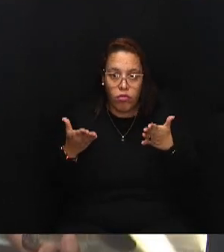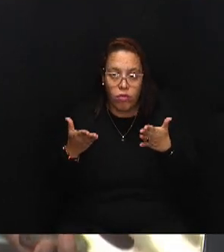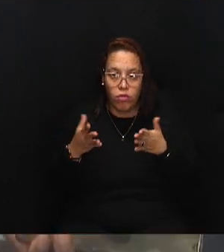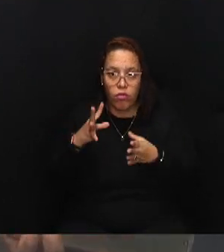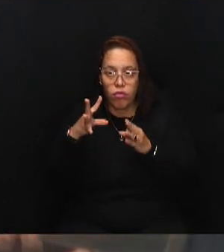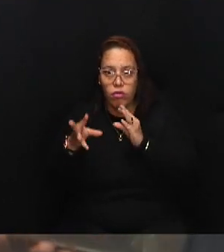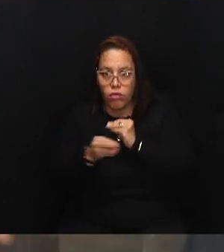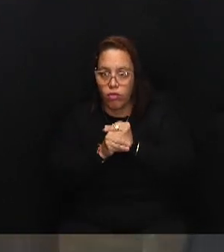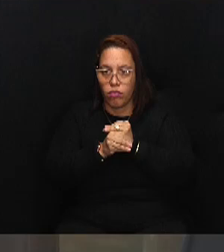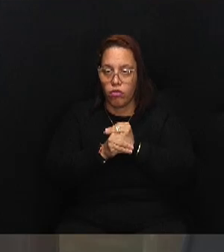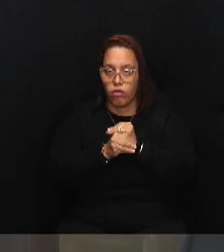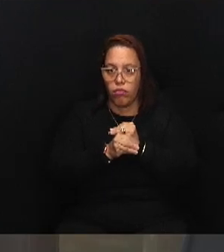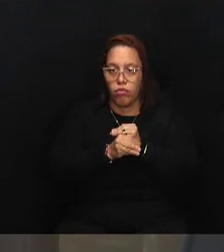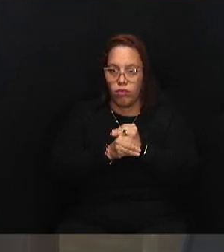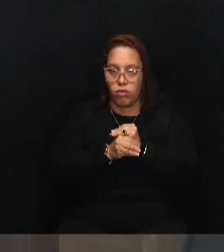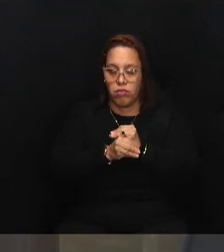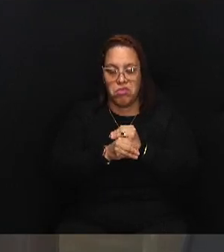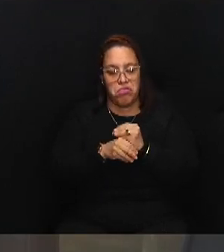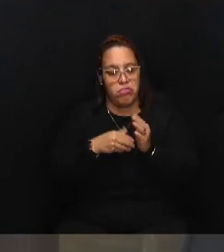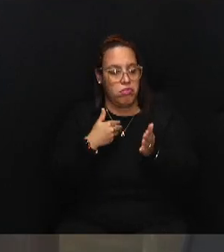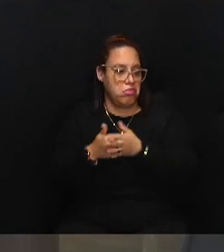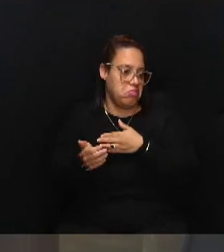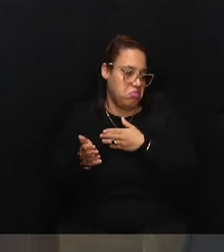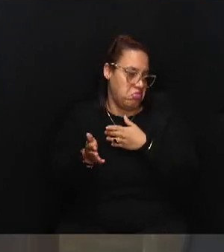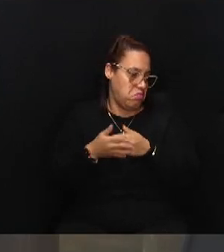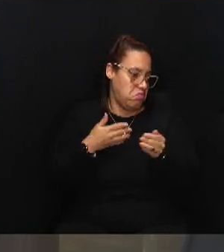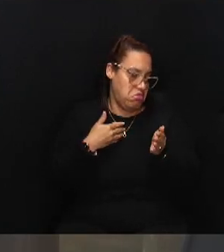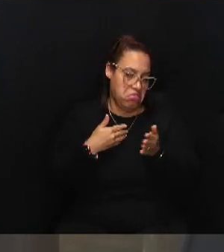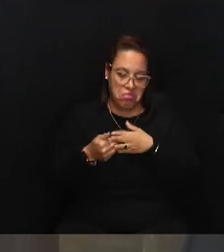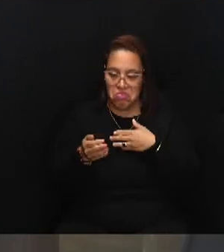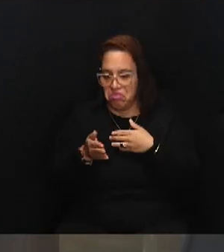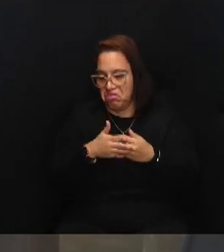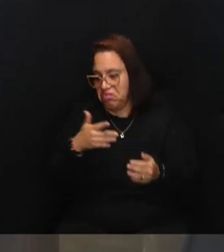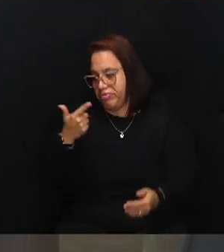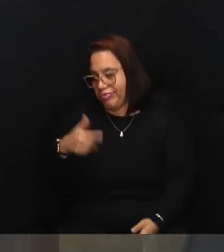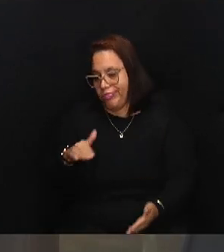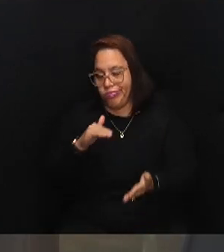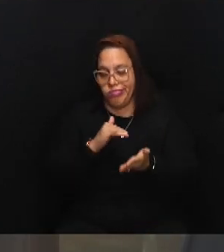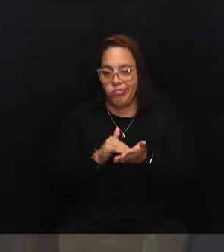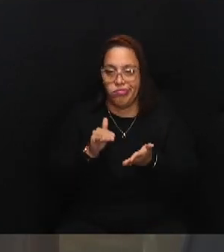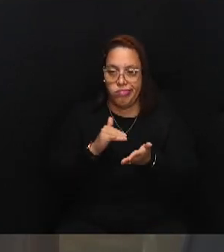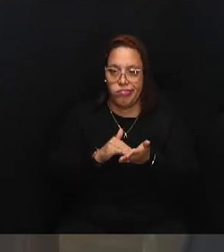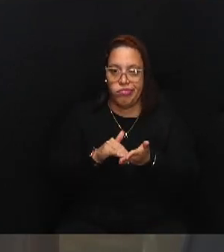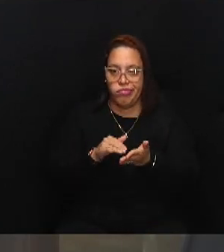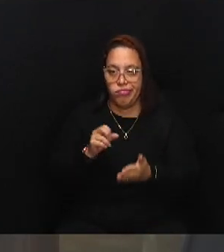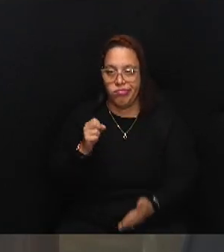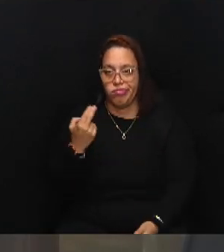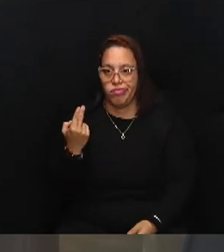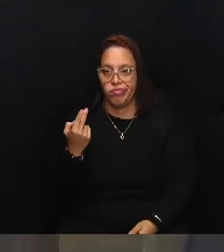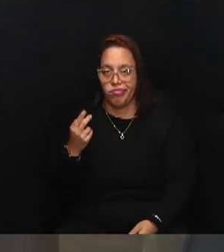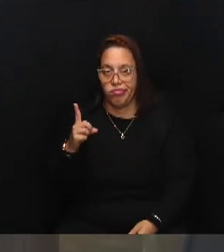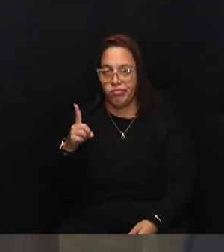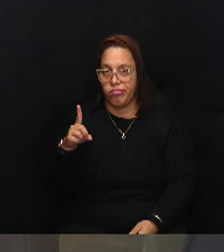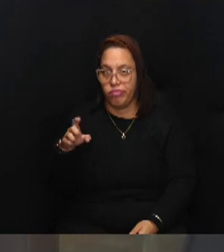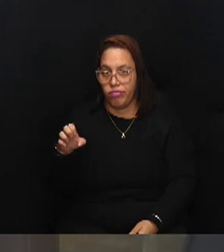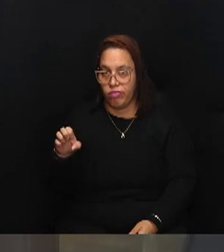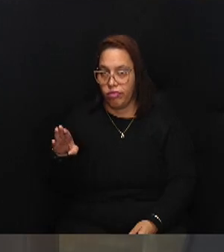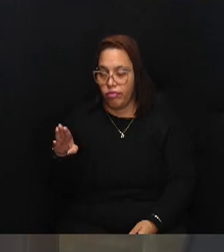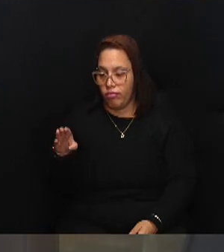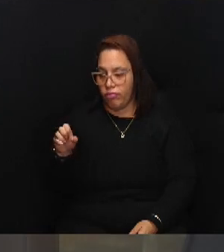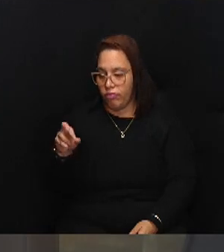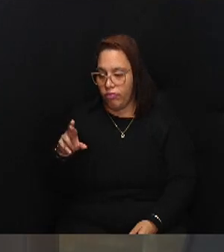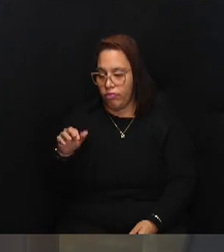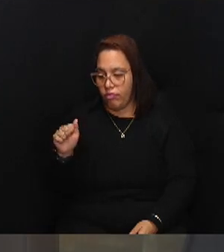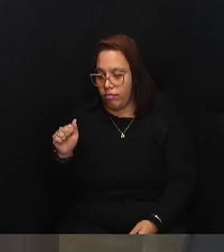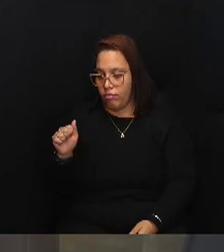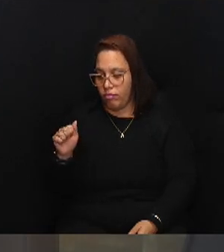emenda, não vai resolver nada, trazer novamente aqui o secretário, ou mesmo a Débora, que é responsável dessa